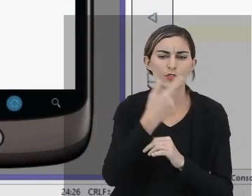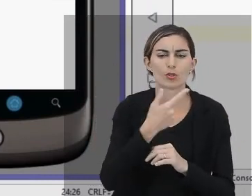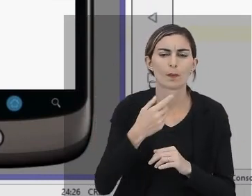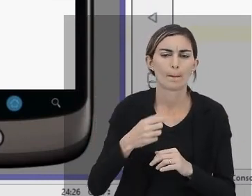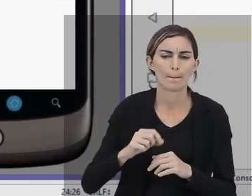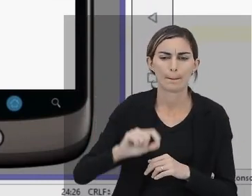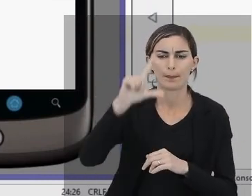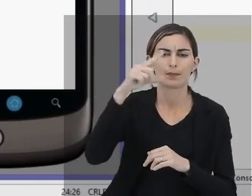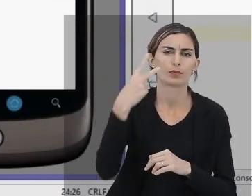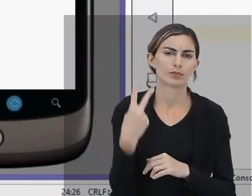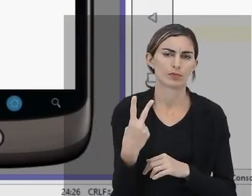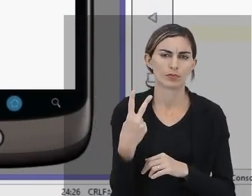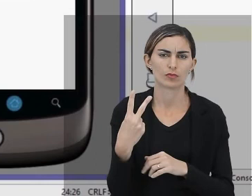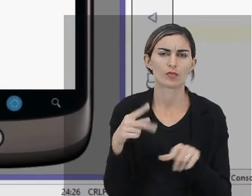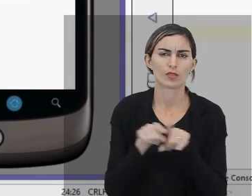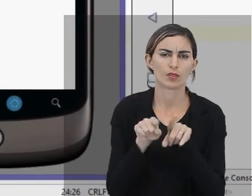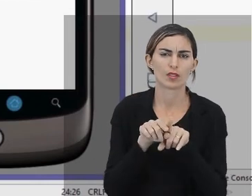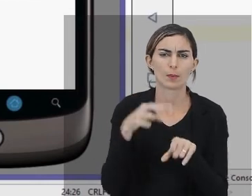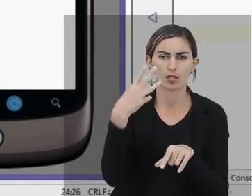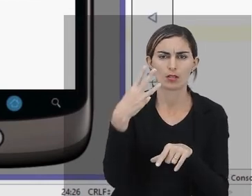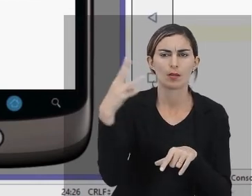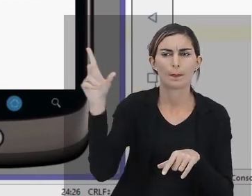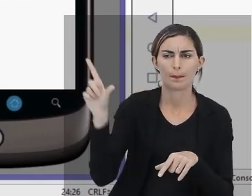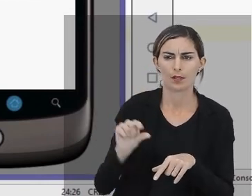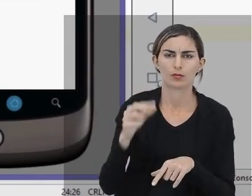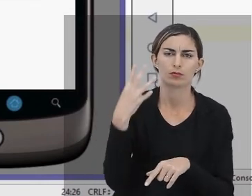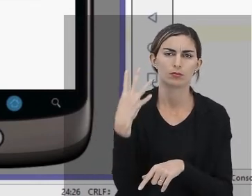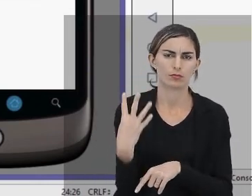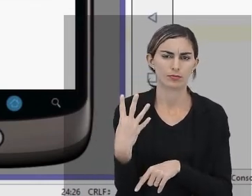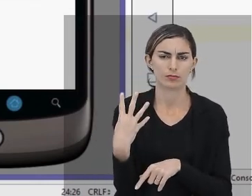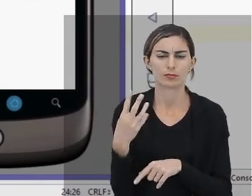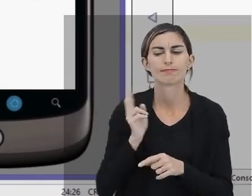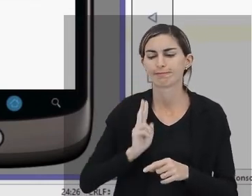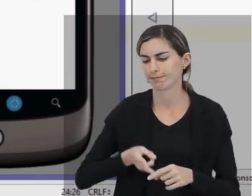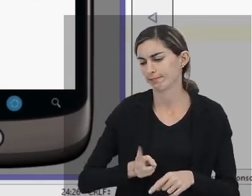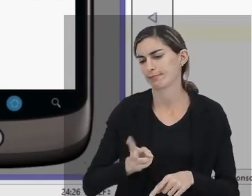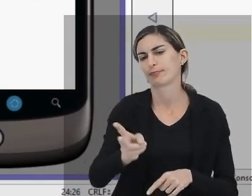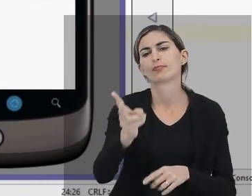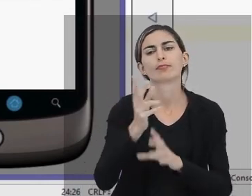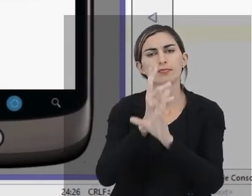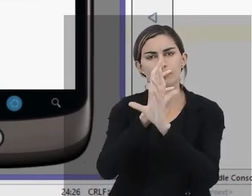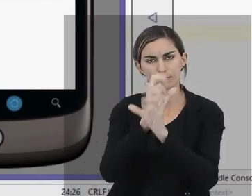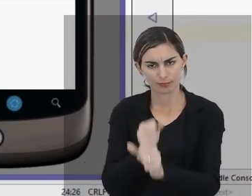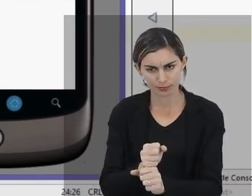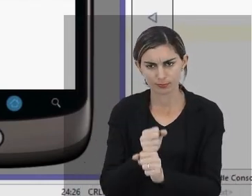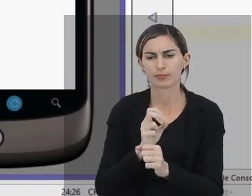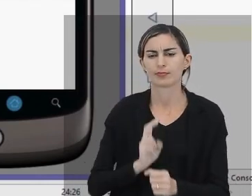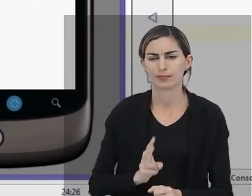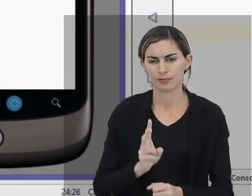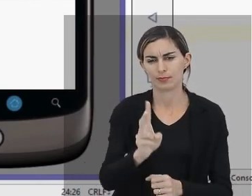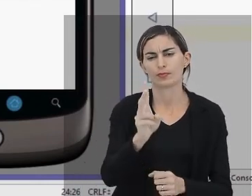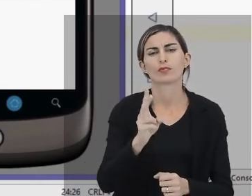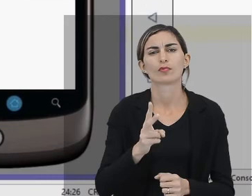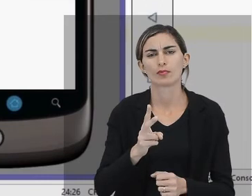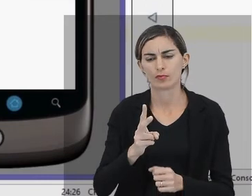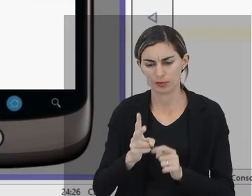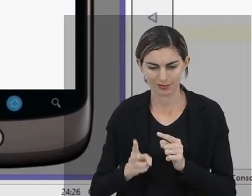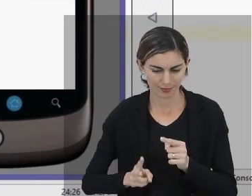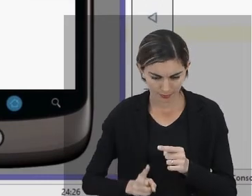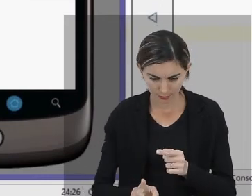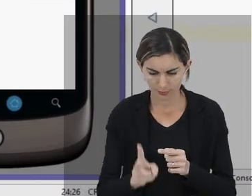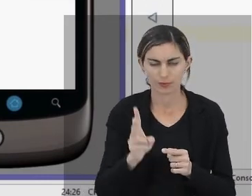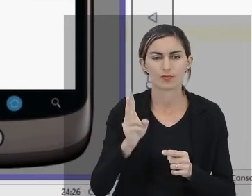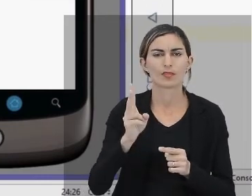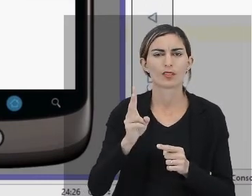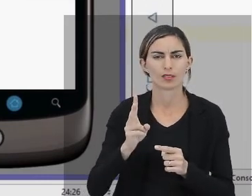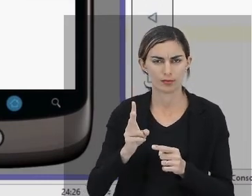2 e 3 é menor do que 4. E aí ele continuou a contagem. Então, o continue,